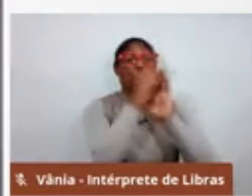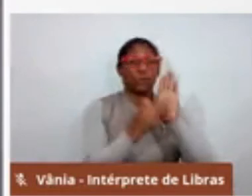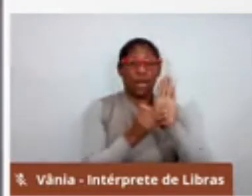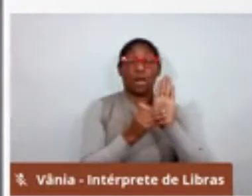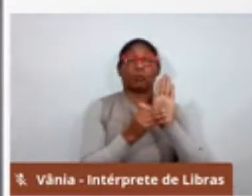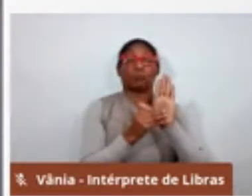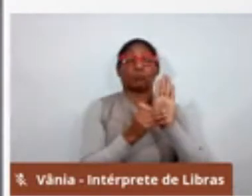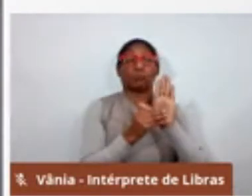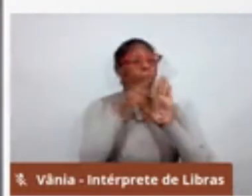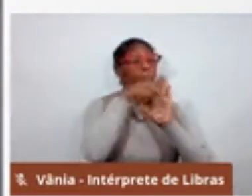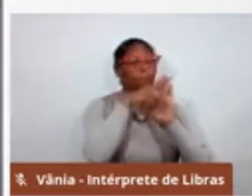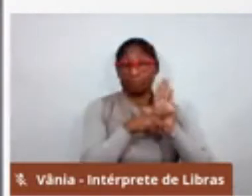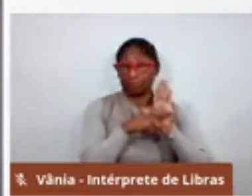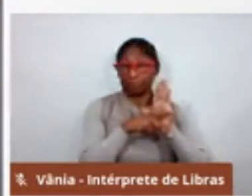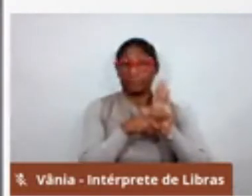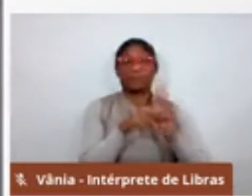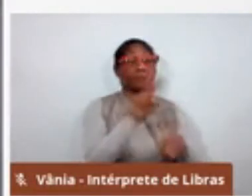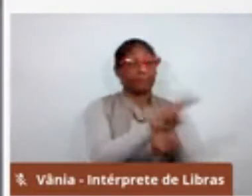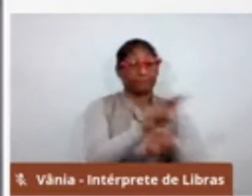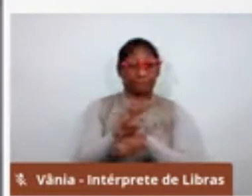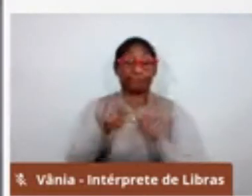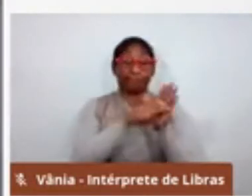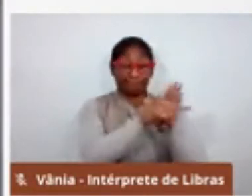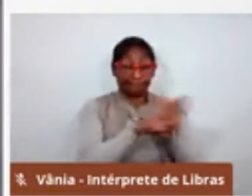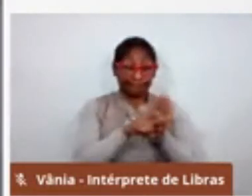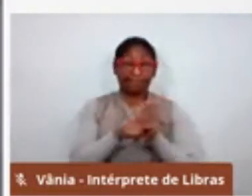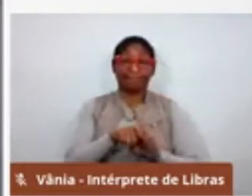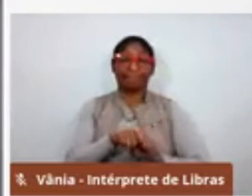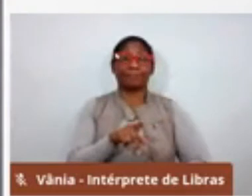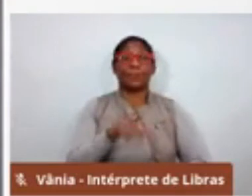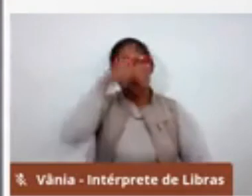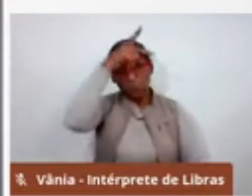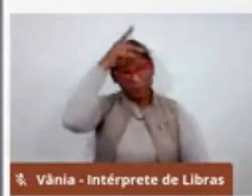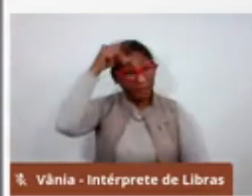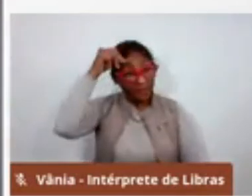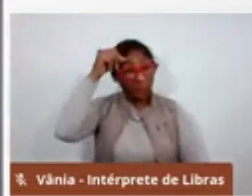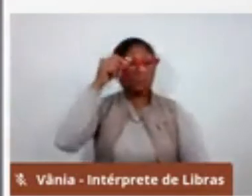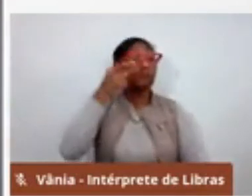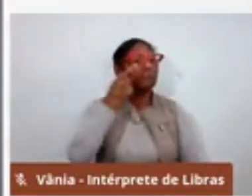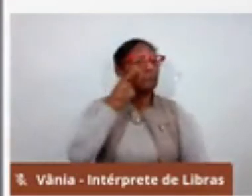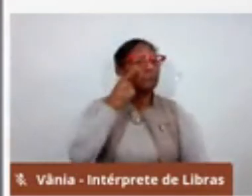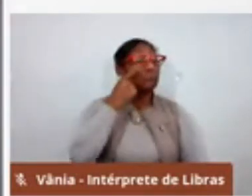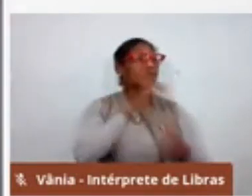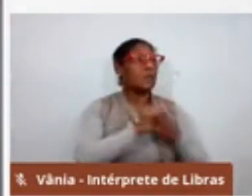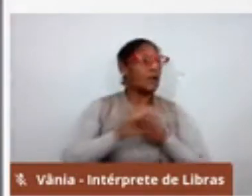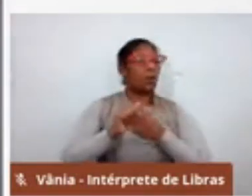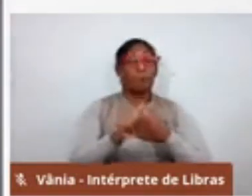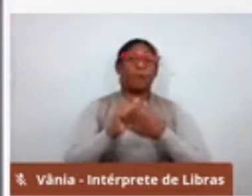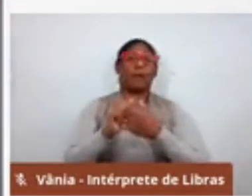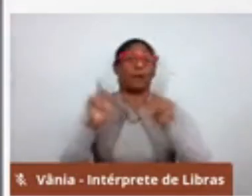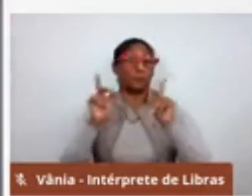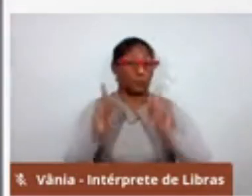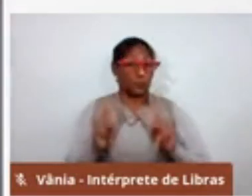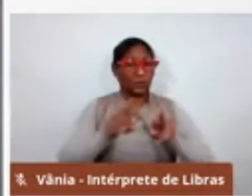que a fiscalização deve ser exercida pelos prefeitos, que tem que ser acompanhado pelo atendimento da própria população, de diversos